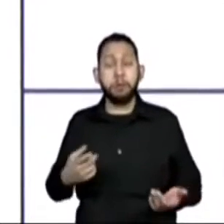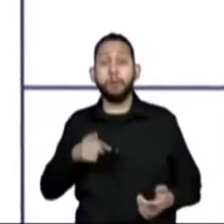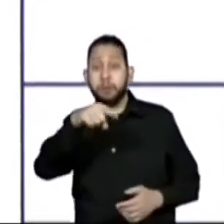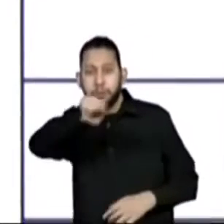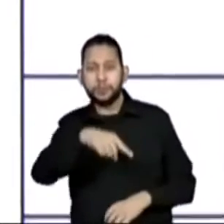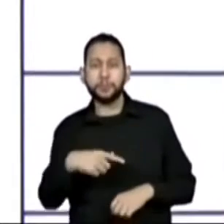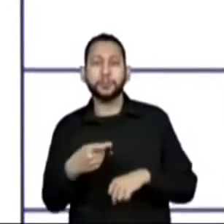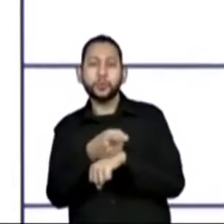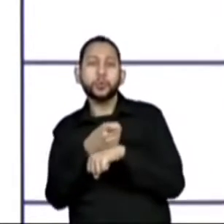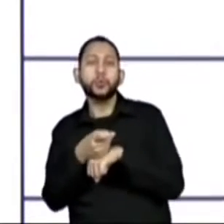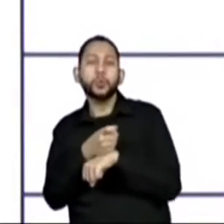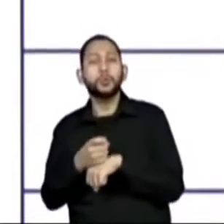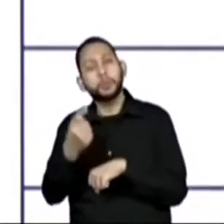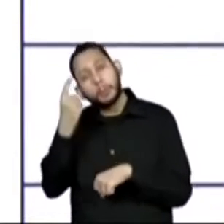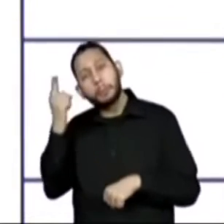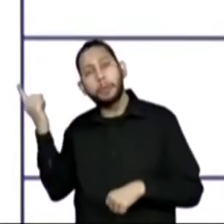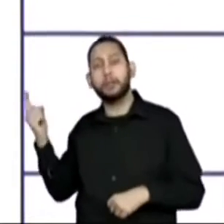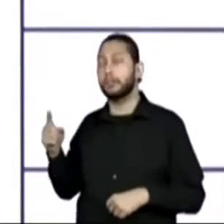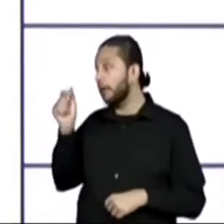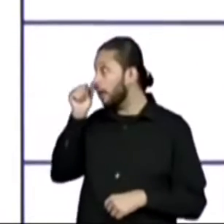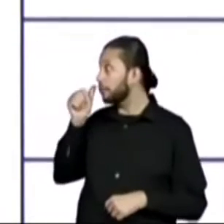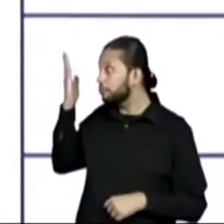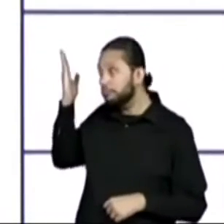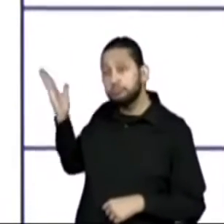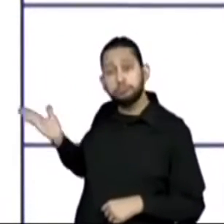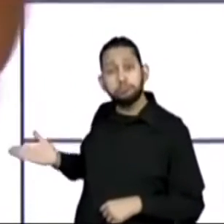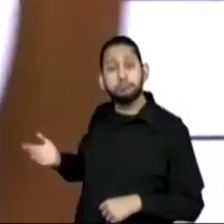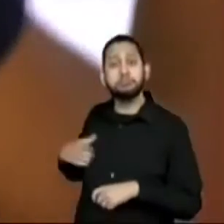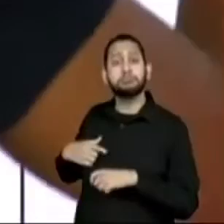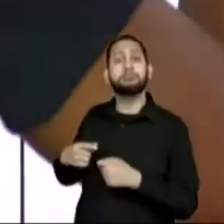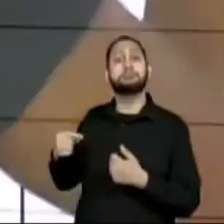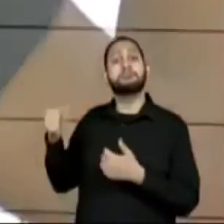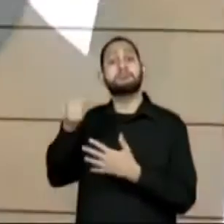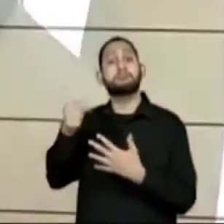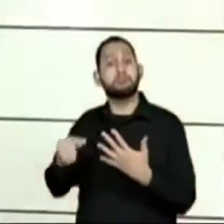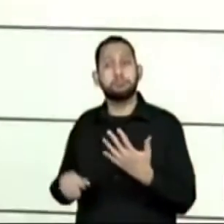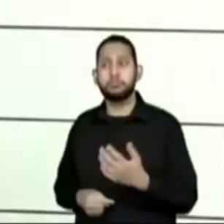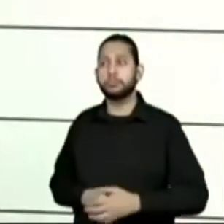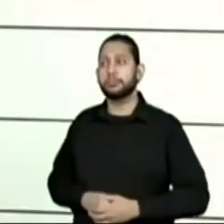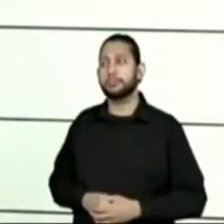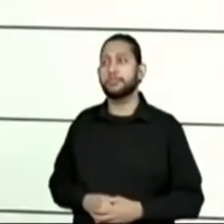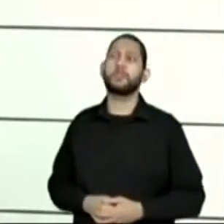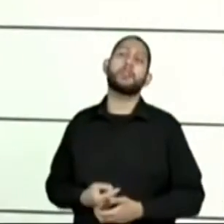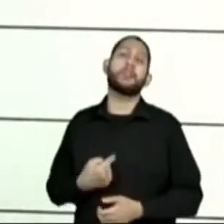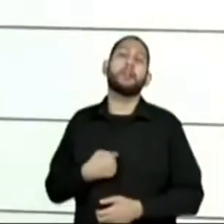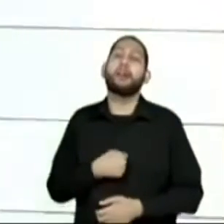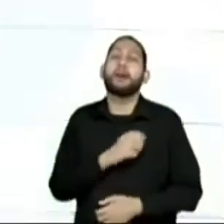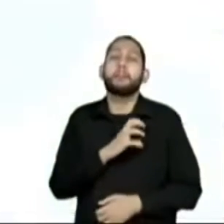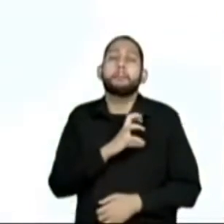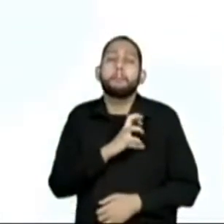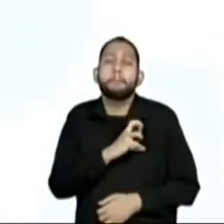vocês dariam, né, para a Branca de Neve? A Beatriz respondeu amorosa.